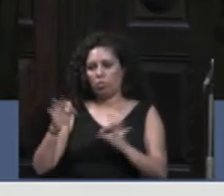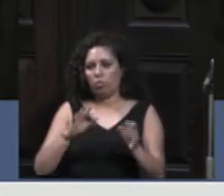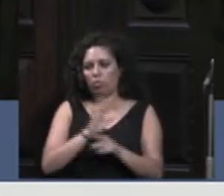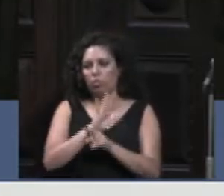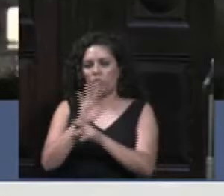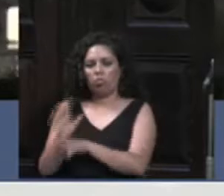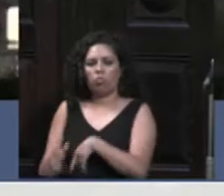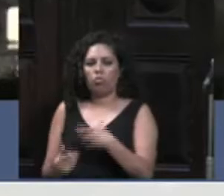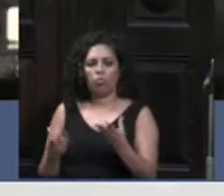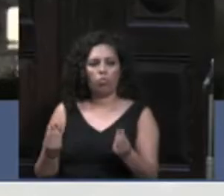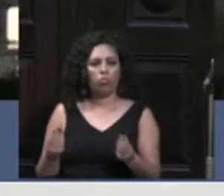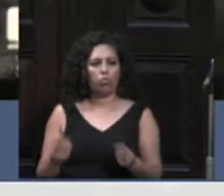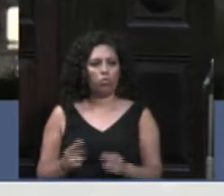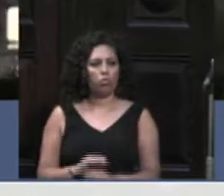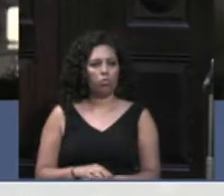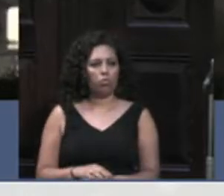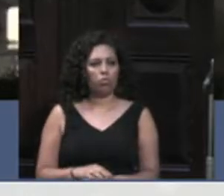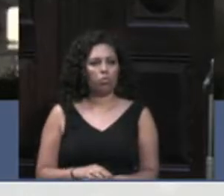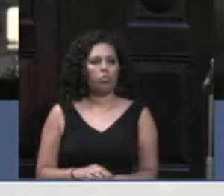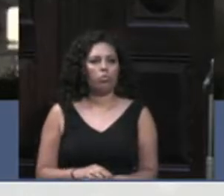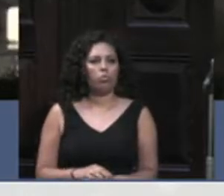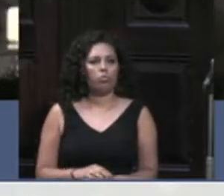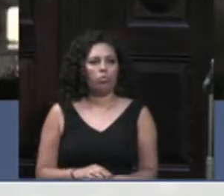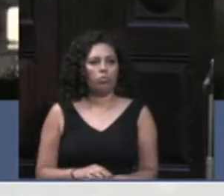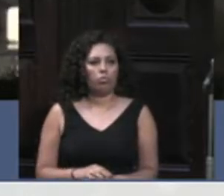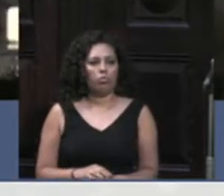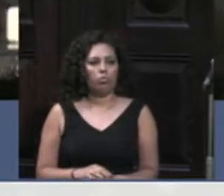Muito obrigado. Obrigado, deputado Zaqueu.